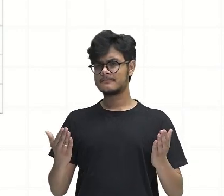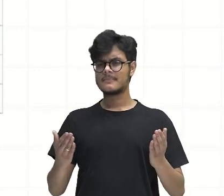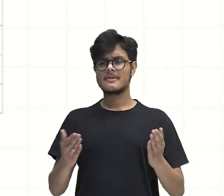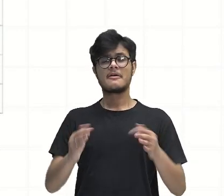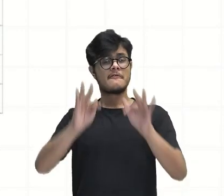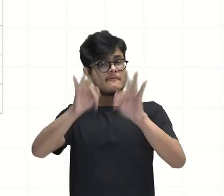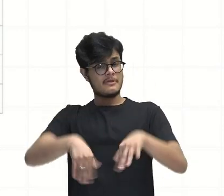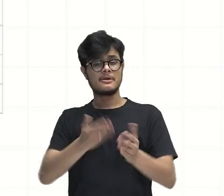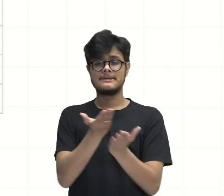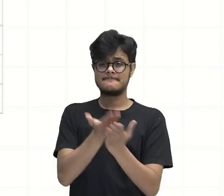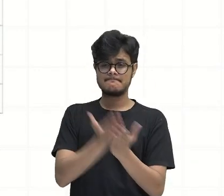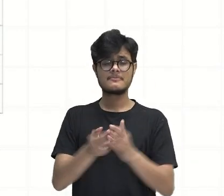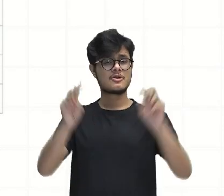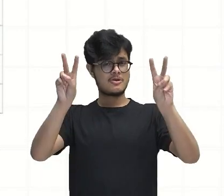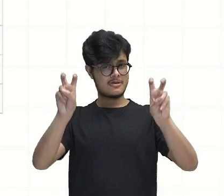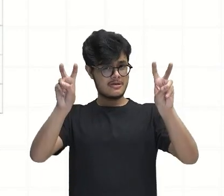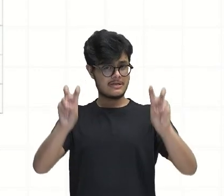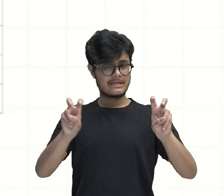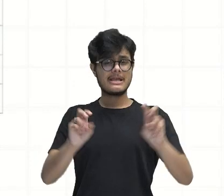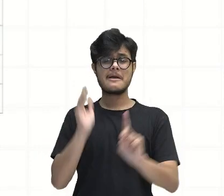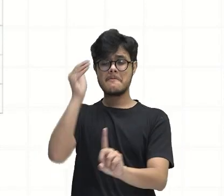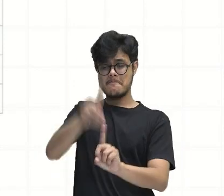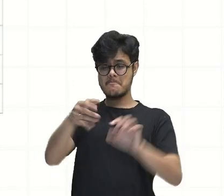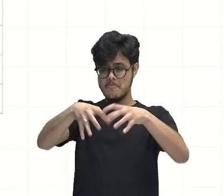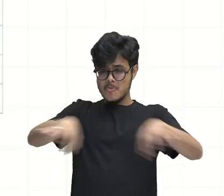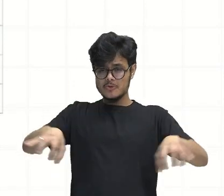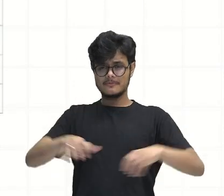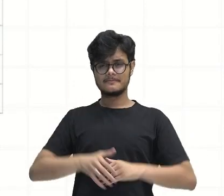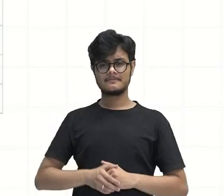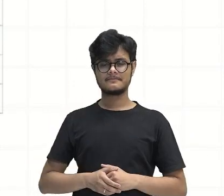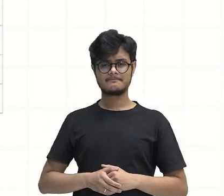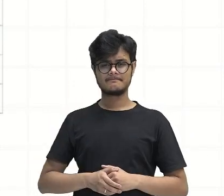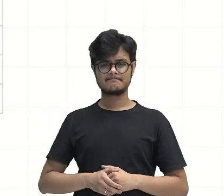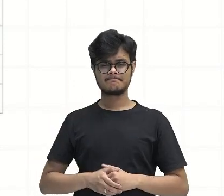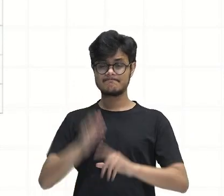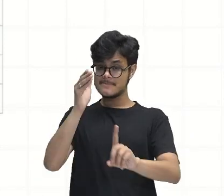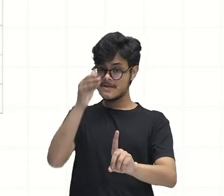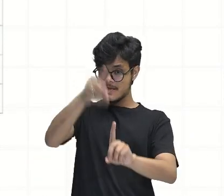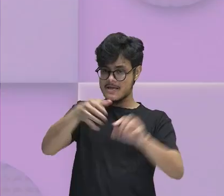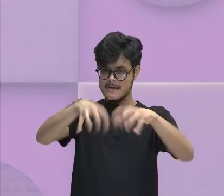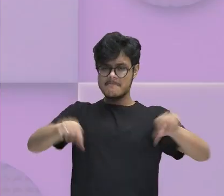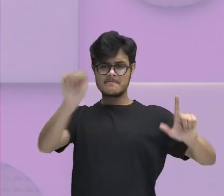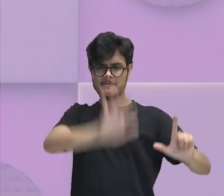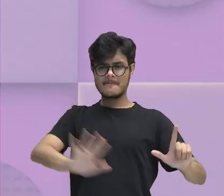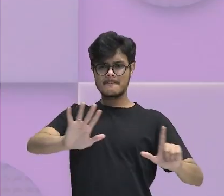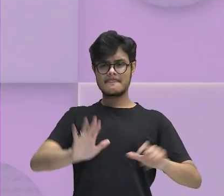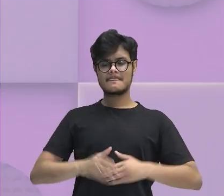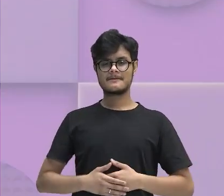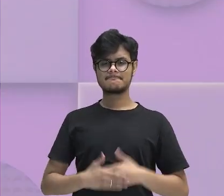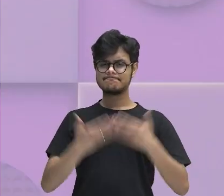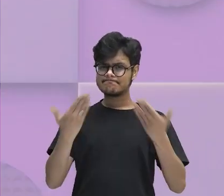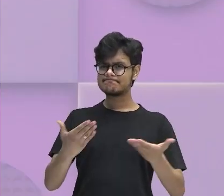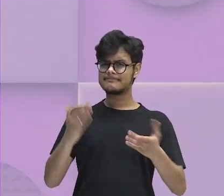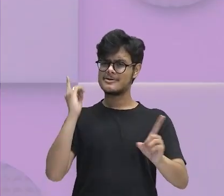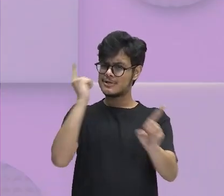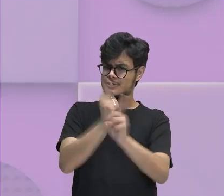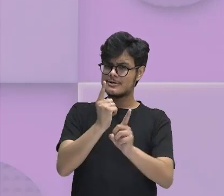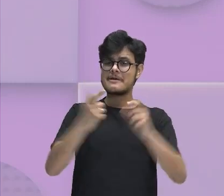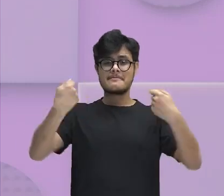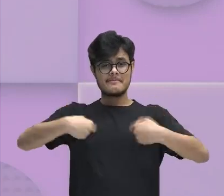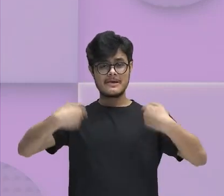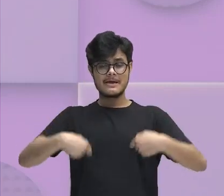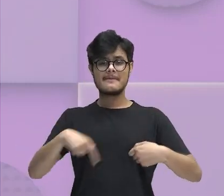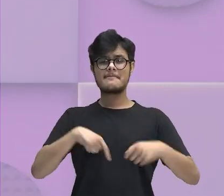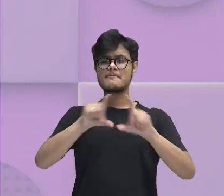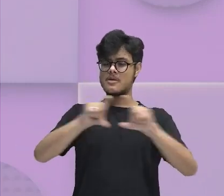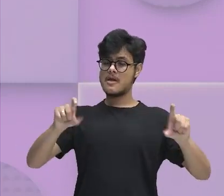foi a nossa aula sobre o ponto médio de um segmento. Para determinar o ponto médio, a